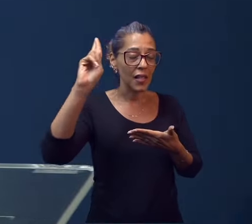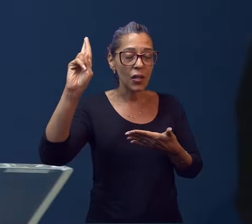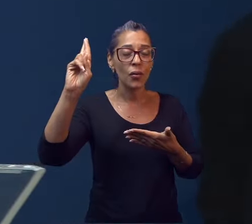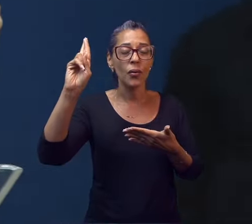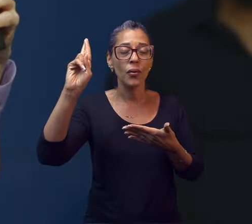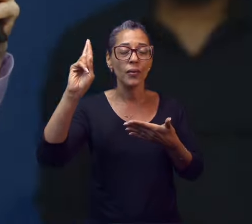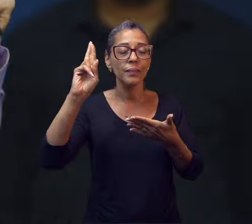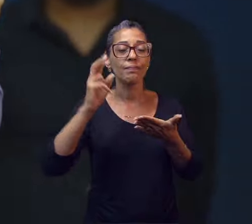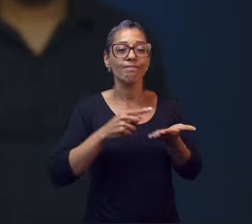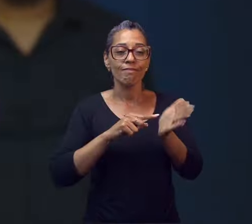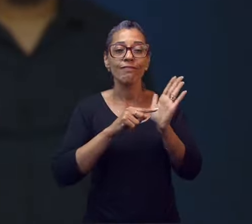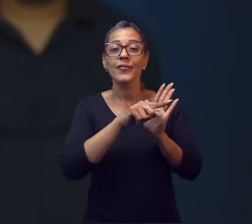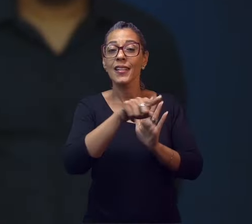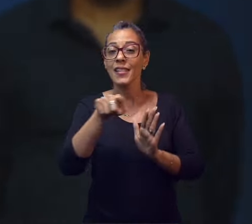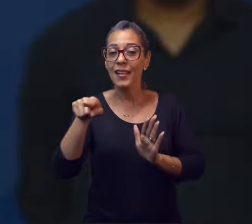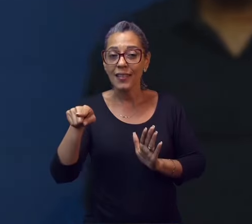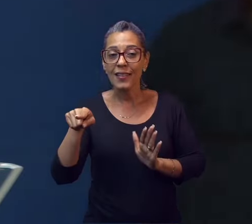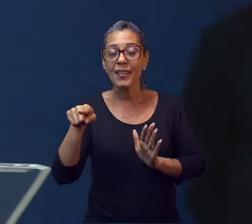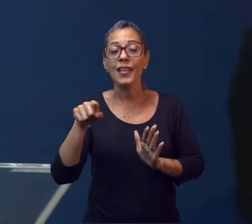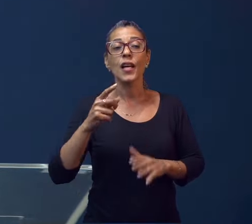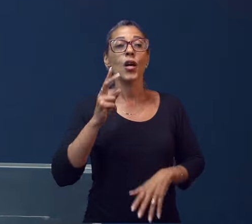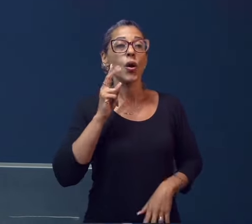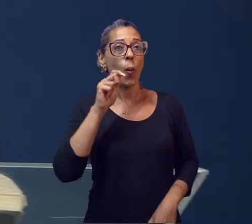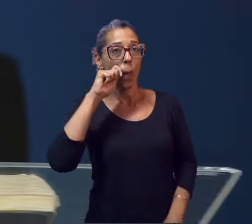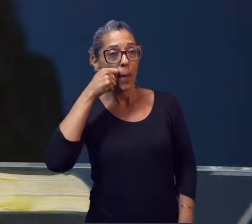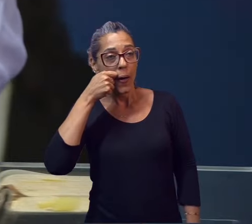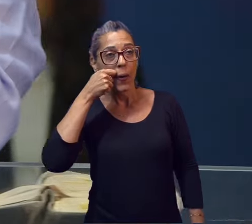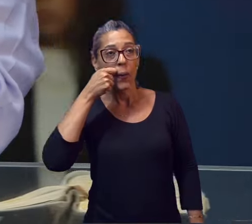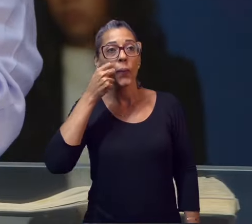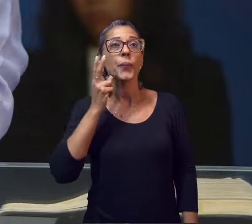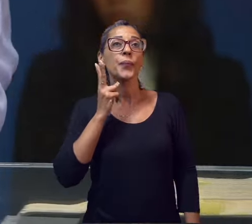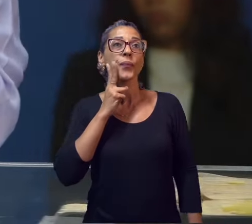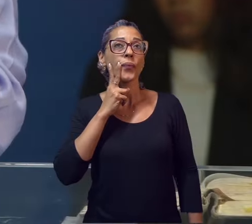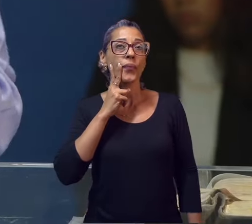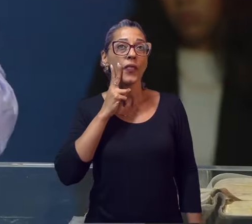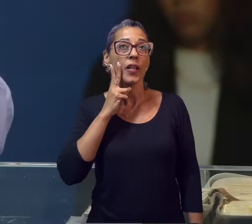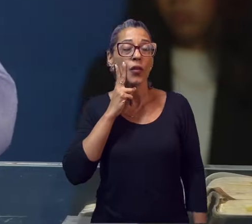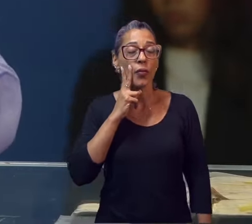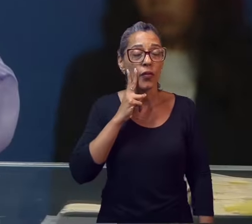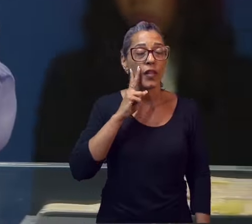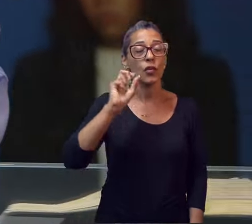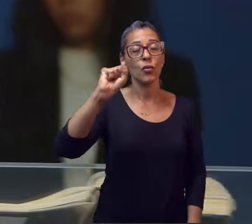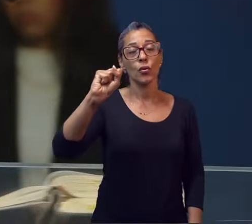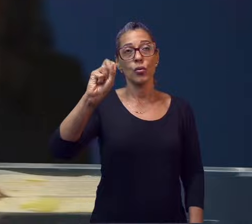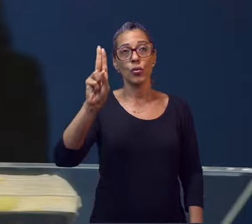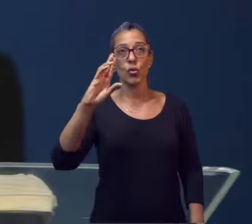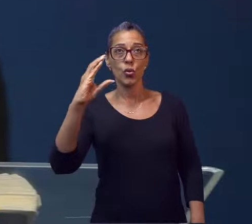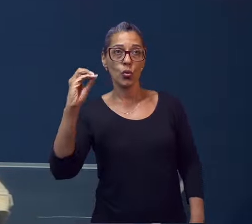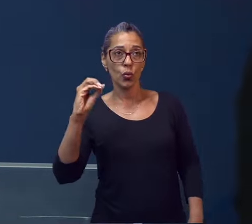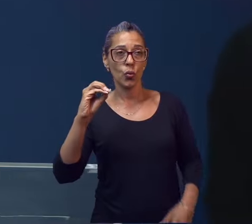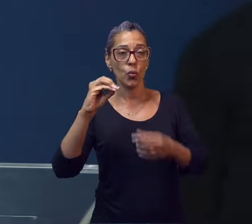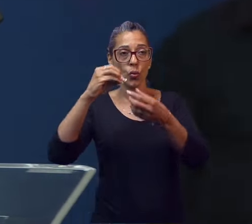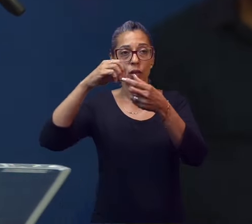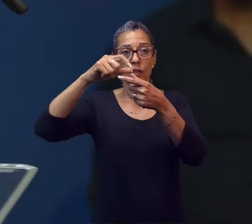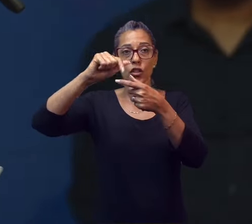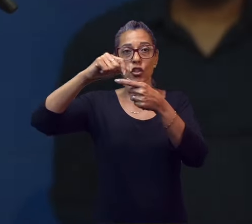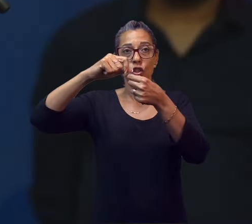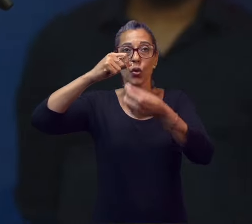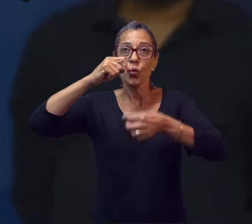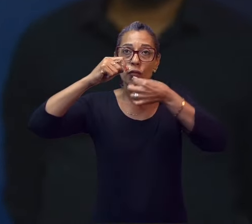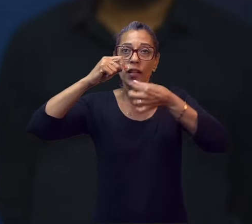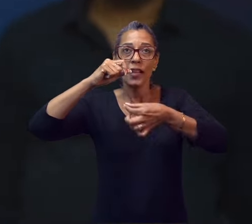o pai o pão e o suco de uva que representa o teu sangue o pai que representa a tua carne